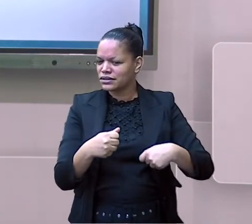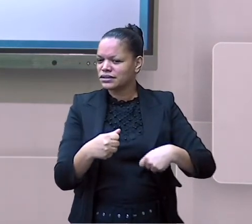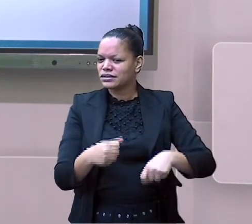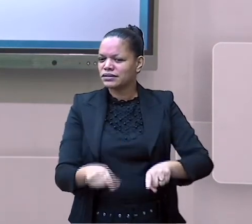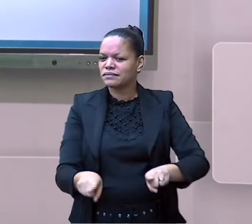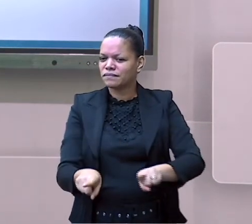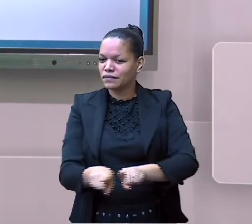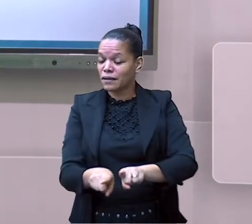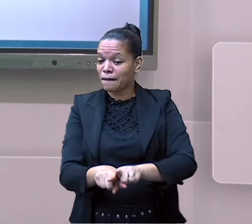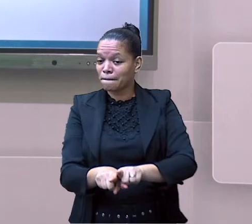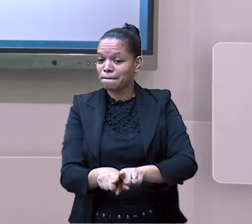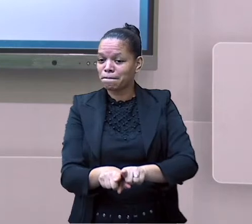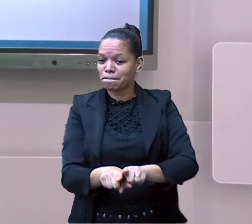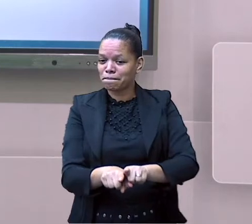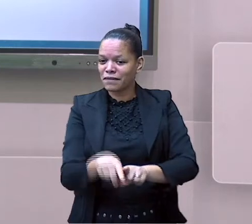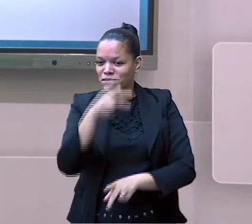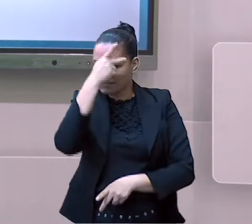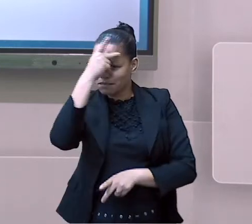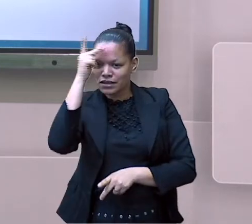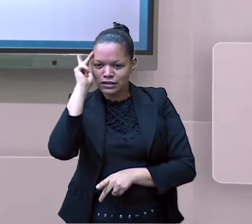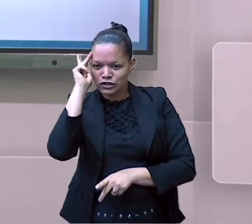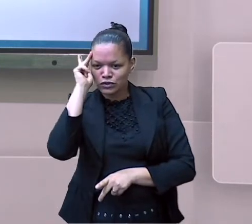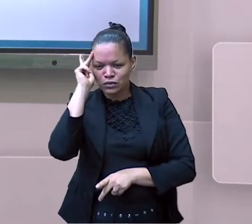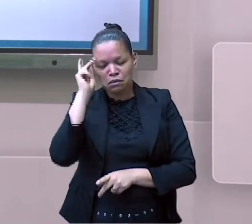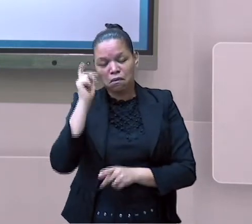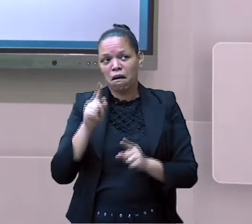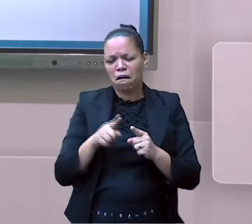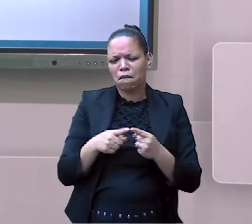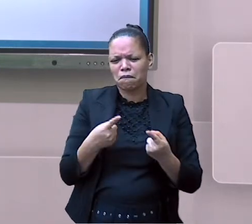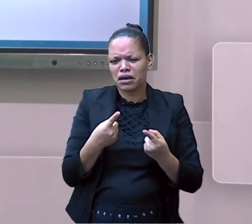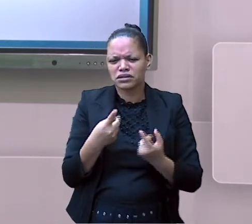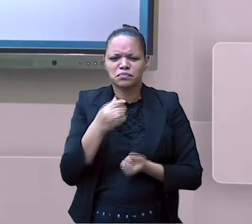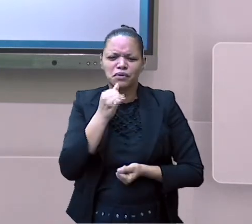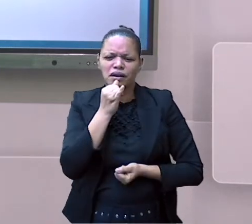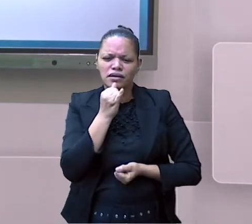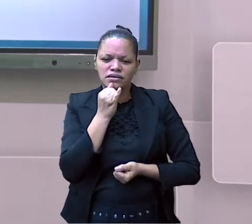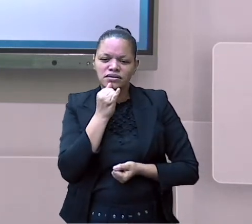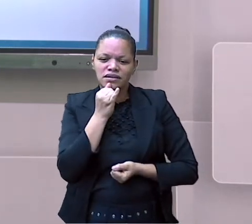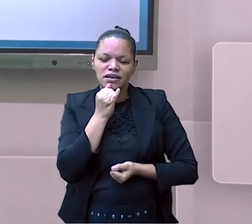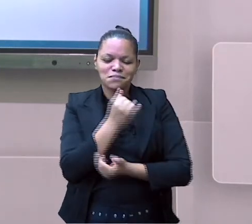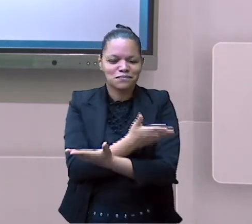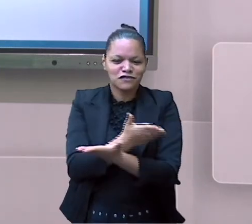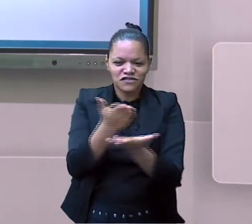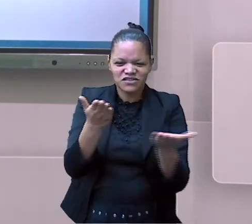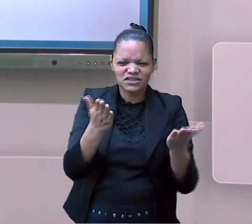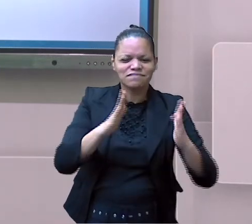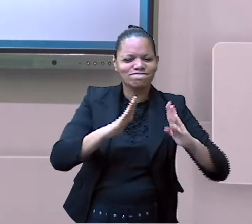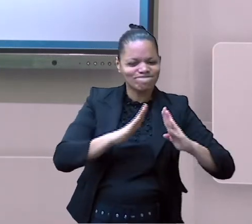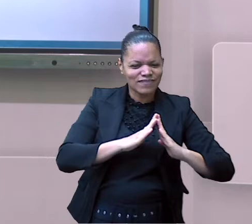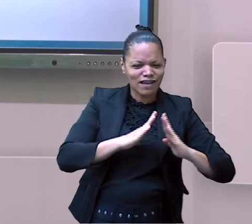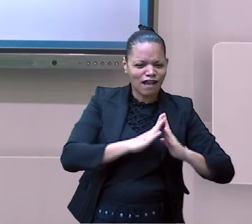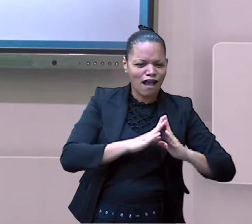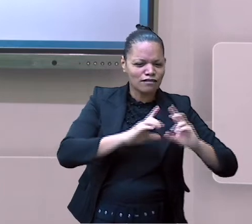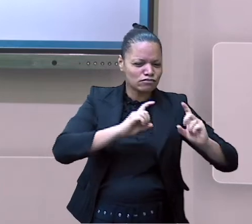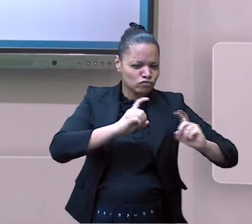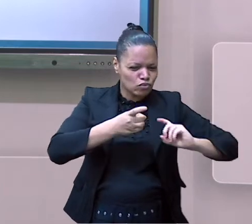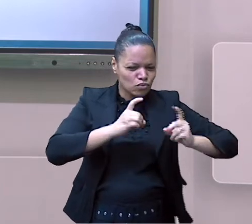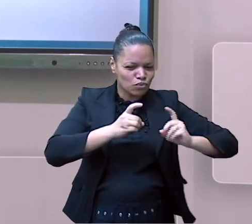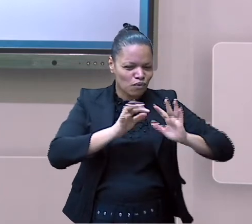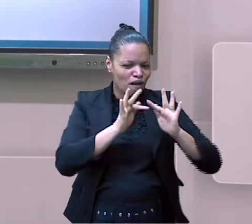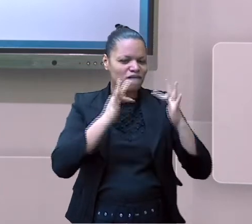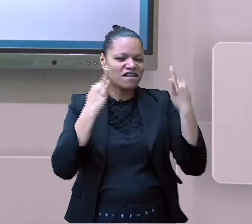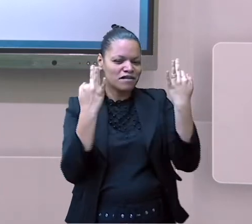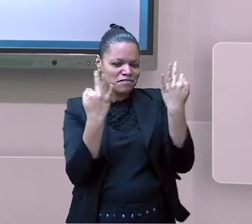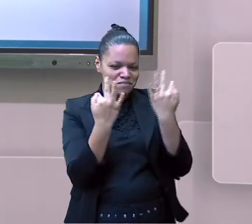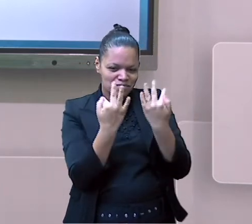Eu reuni com a minha família e eu falei, vamos fazer aí um cronograma do dia de limpeza,